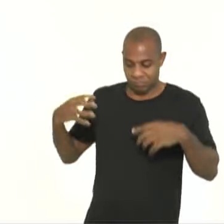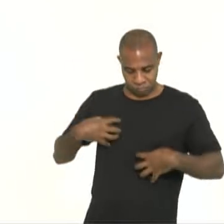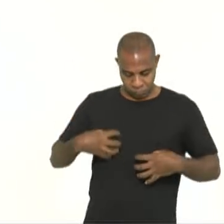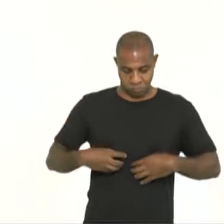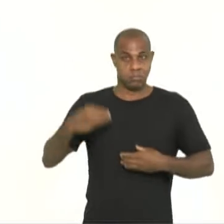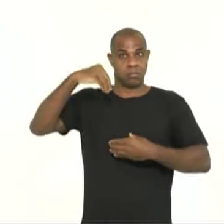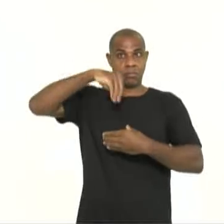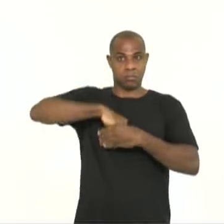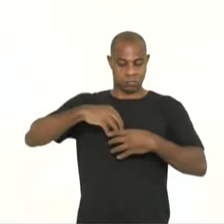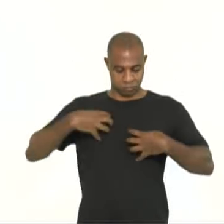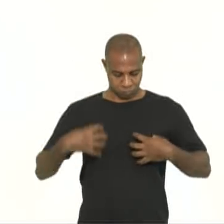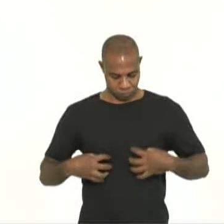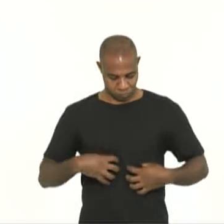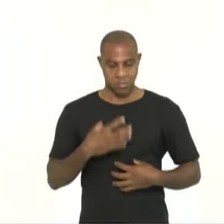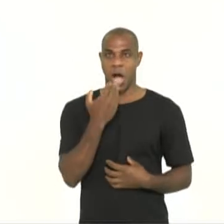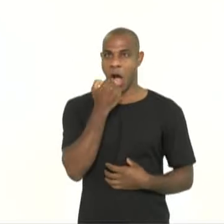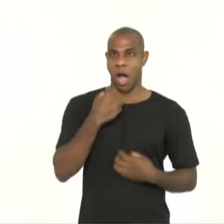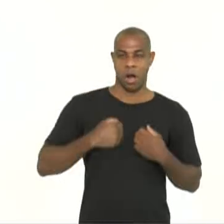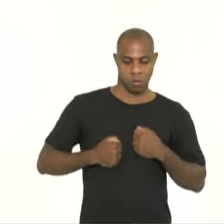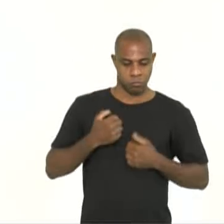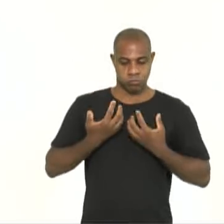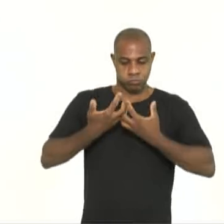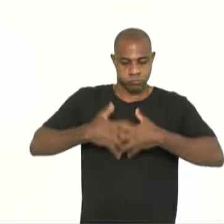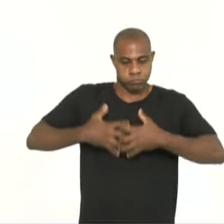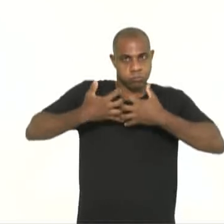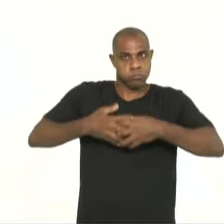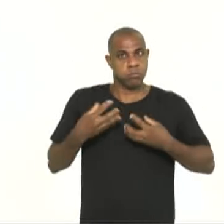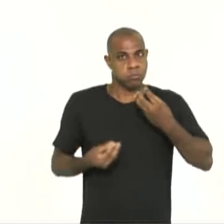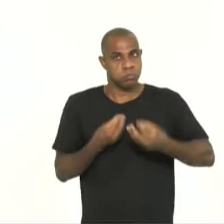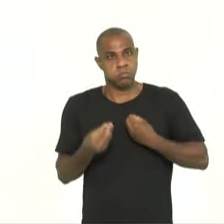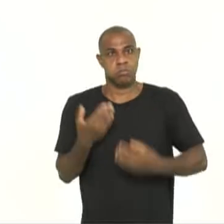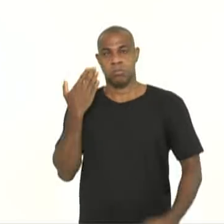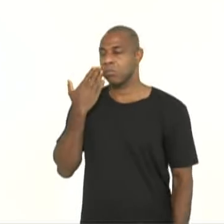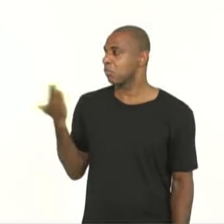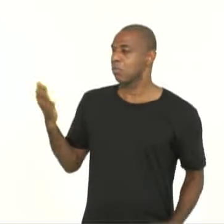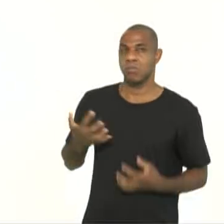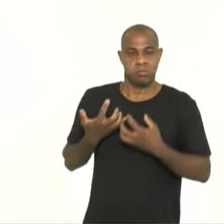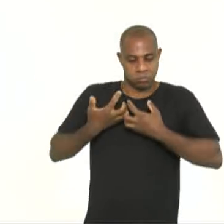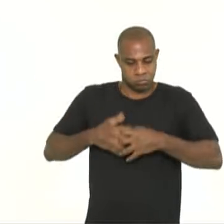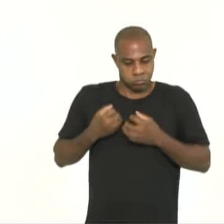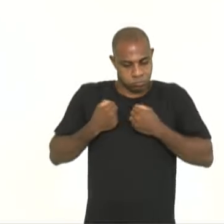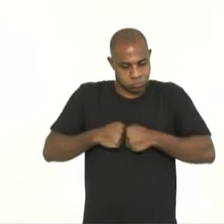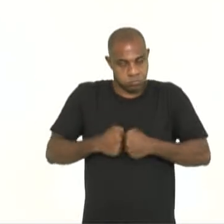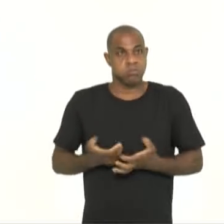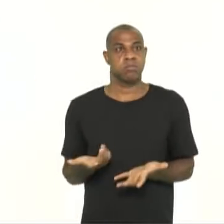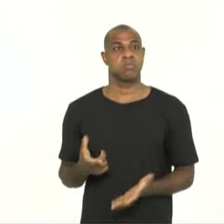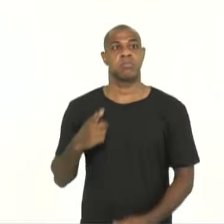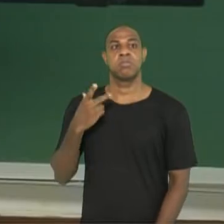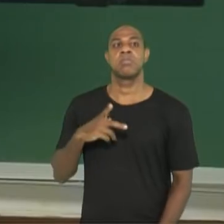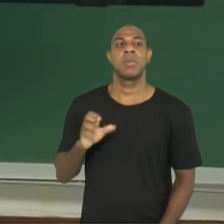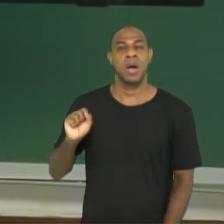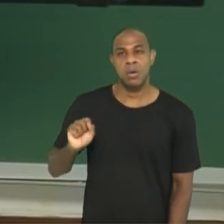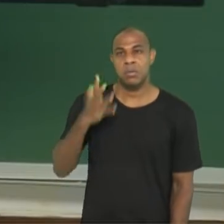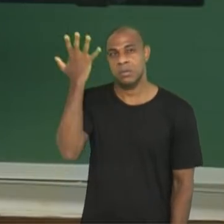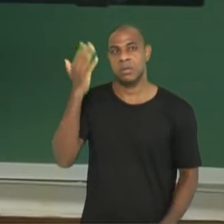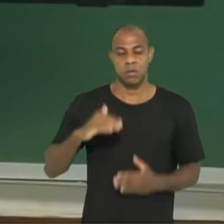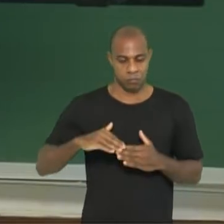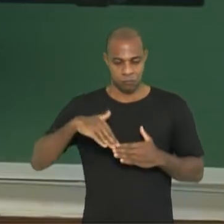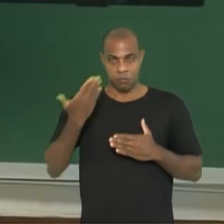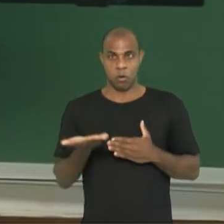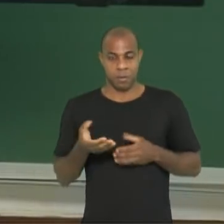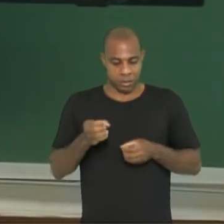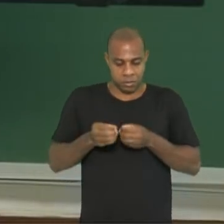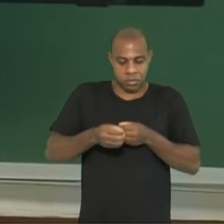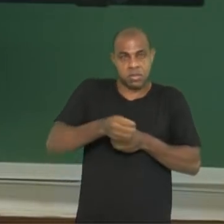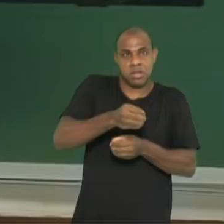dos artrópodes. Todos eles vão ter esses órgãos. É uma digestão extracelular, então que acontece fora das